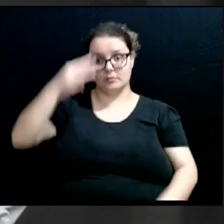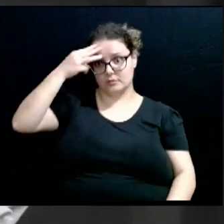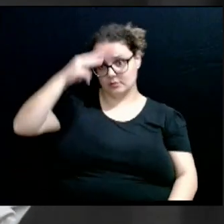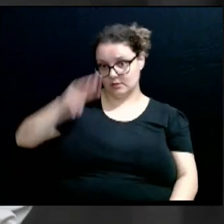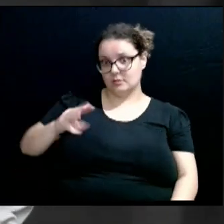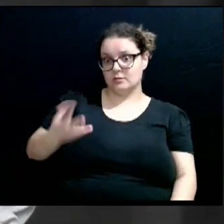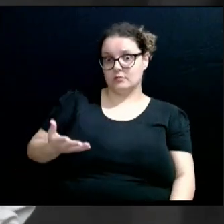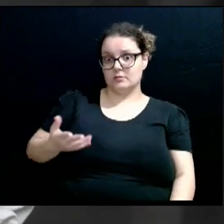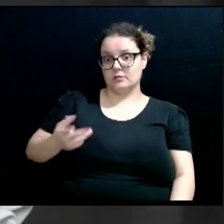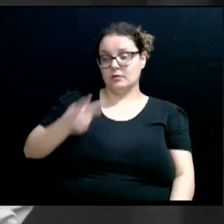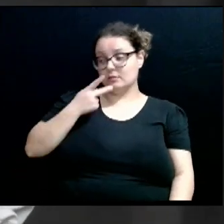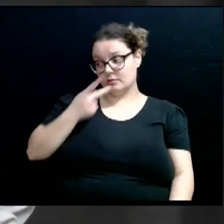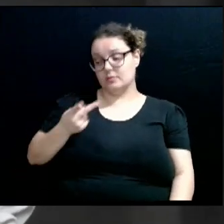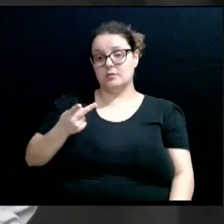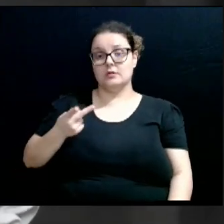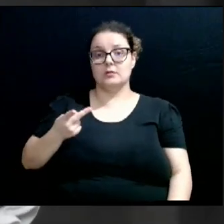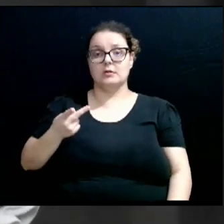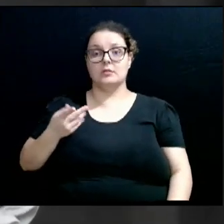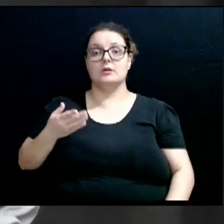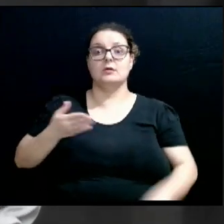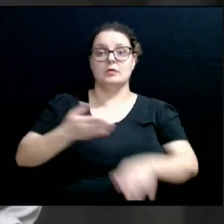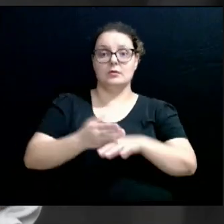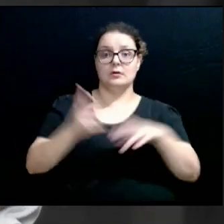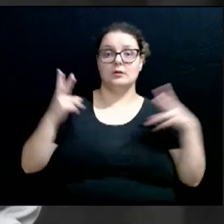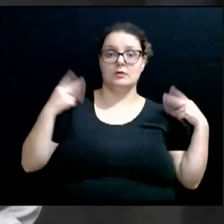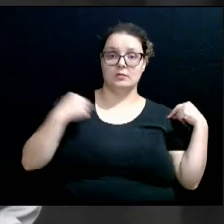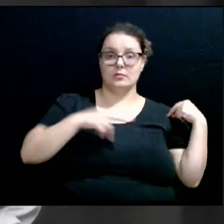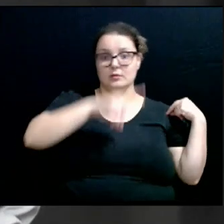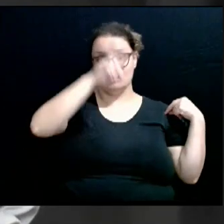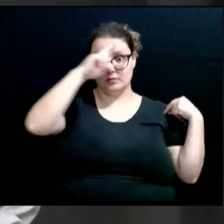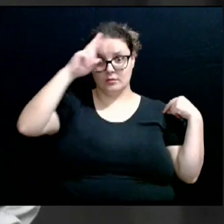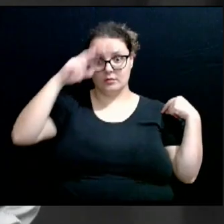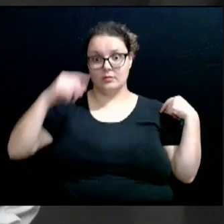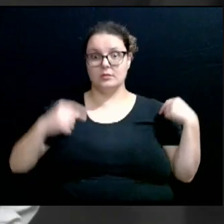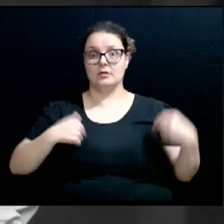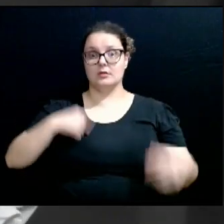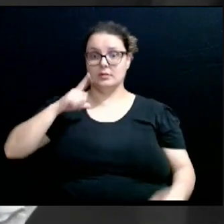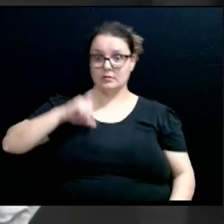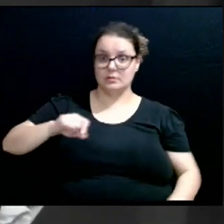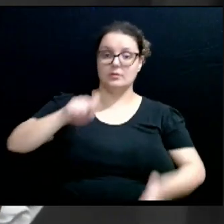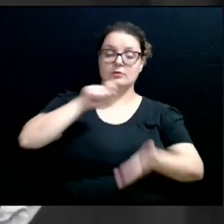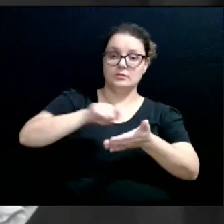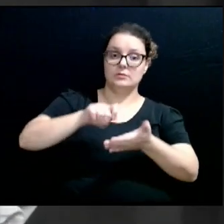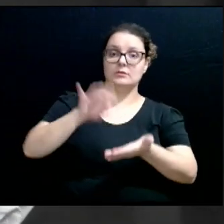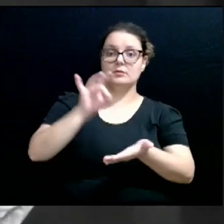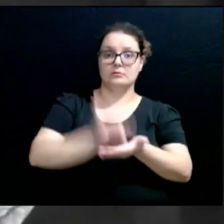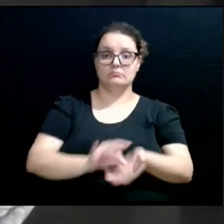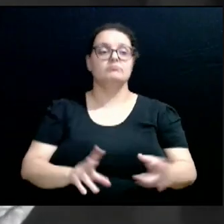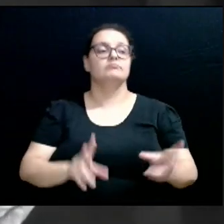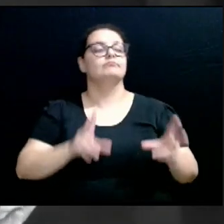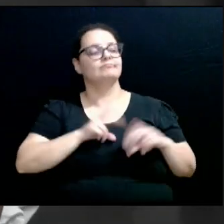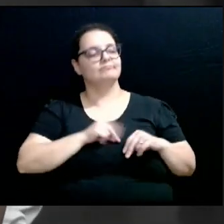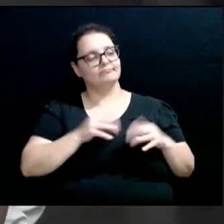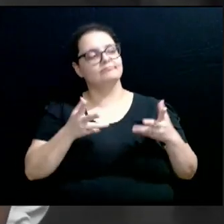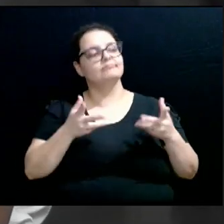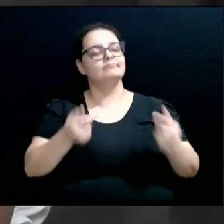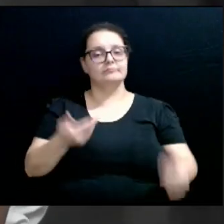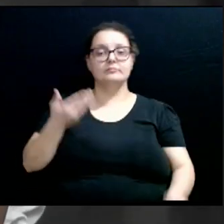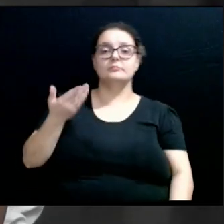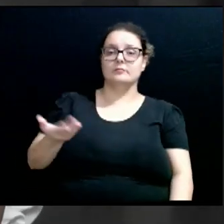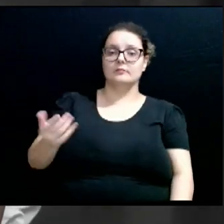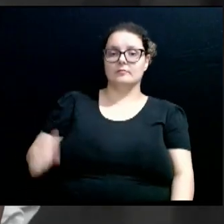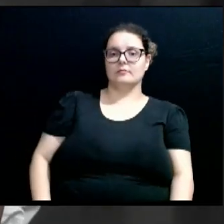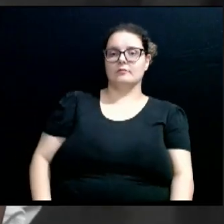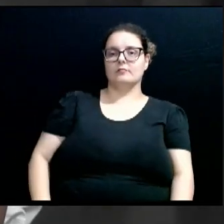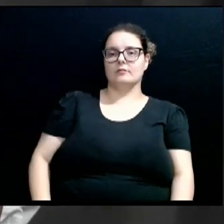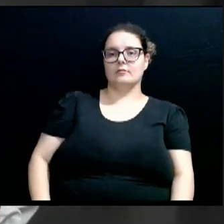entrei um motorista de Uber e eu saí um escritor. Olha que coisa bonita. Né? Então eu acho que é